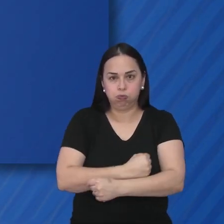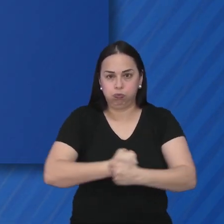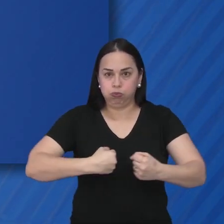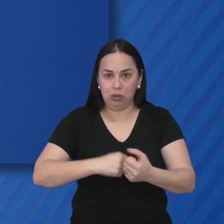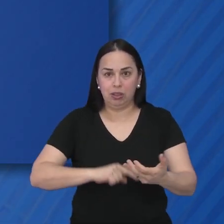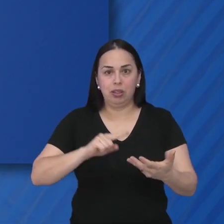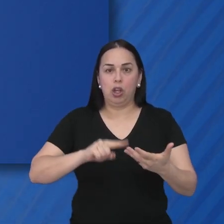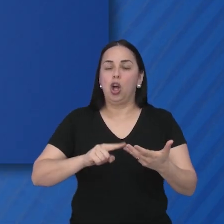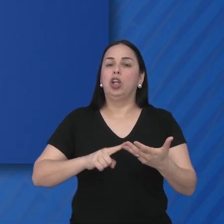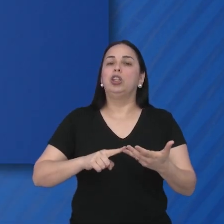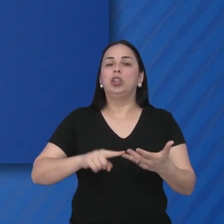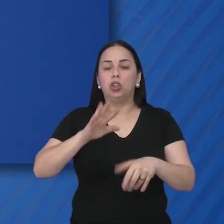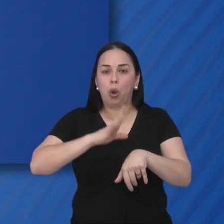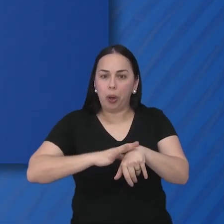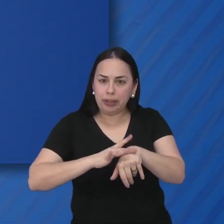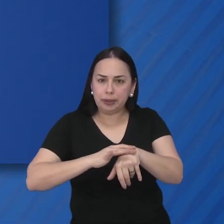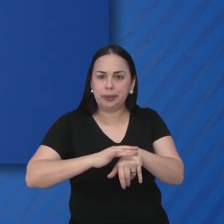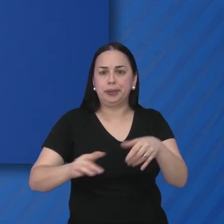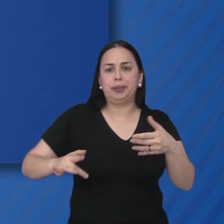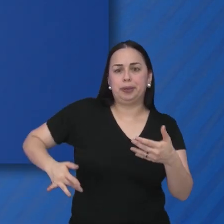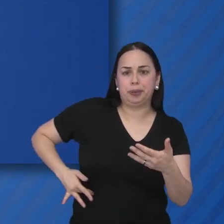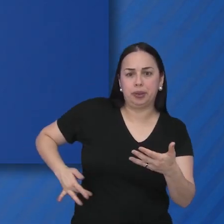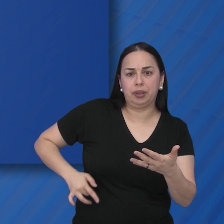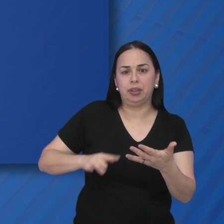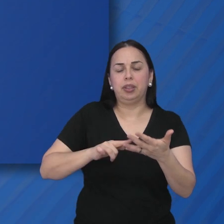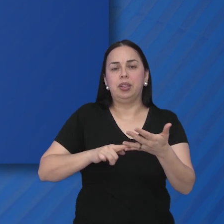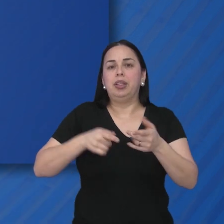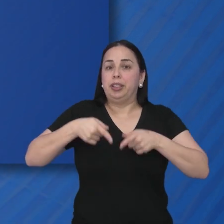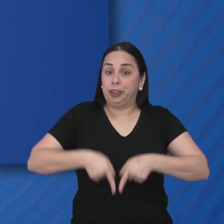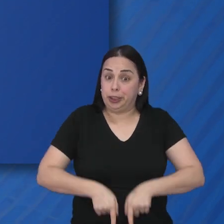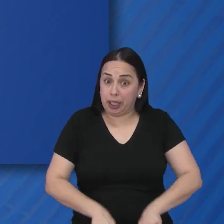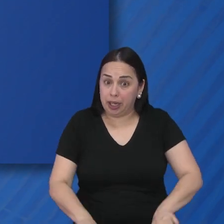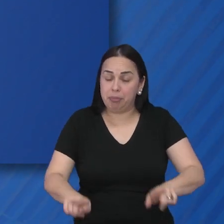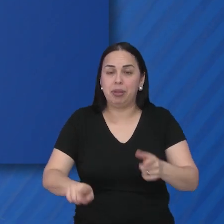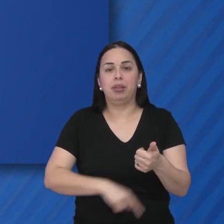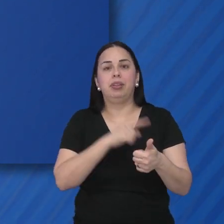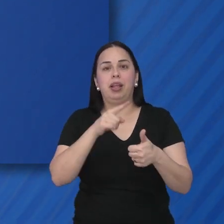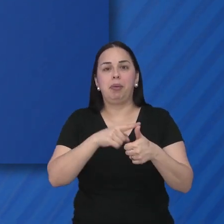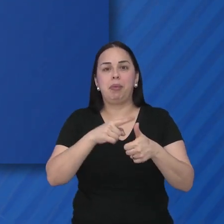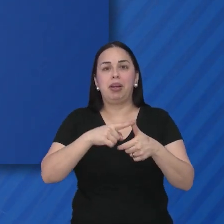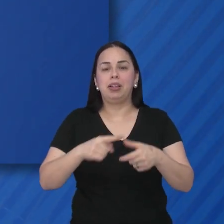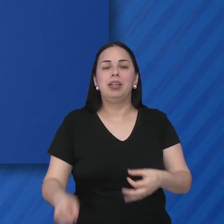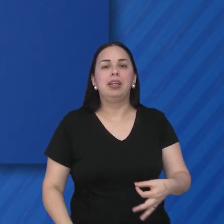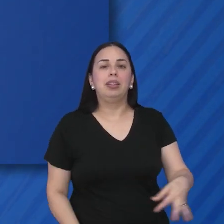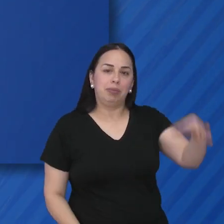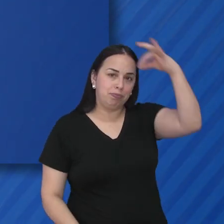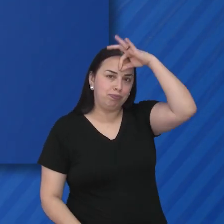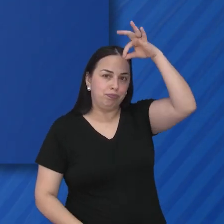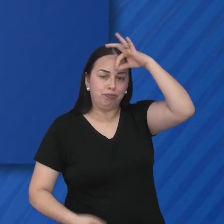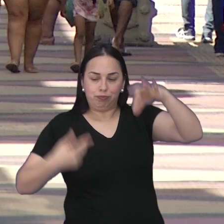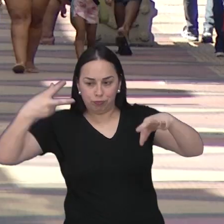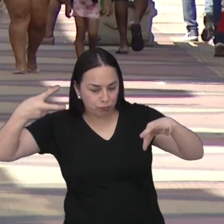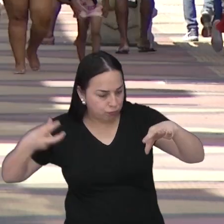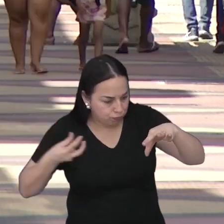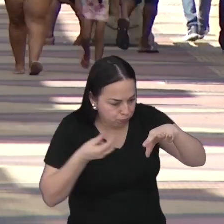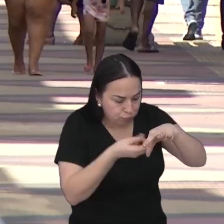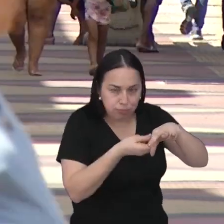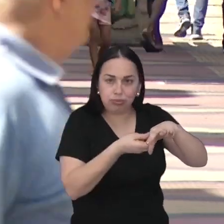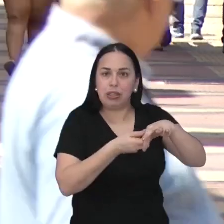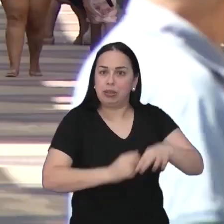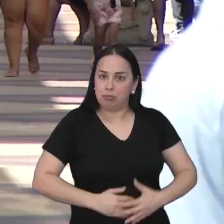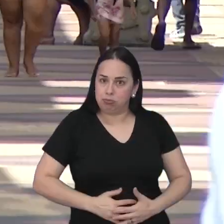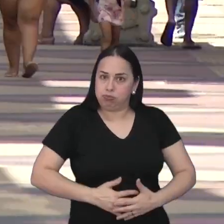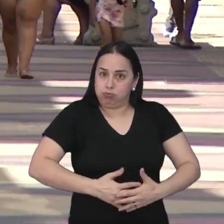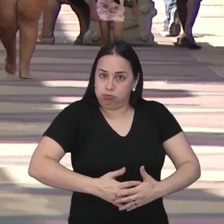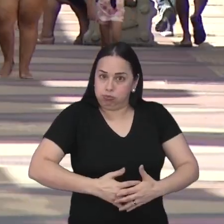diabetes, obesidade, doenças autoimunes, doença renal crônica, gestação de gêmeos e fertilização in vitro. Mulheres